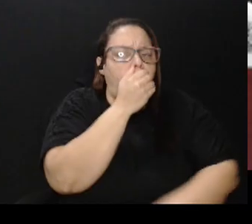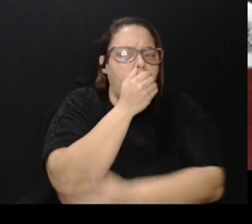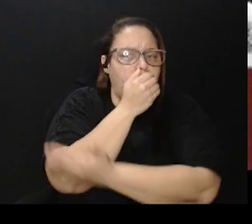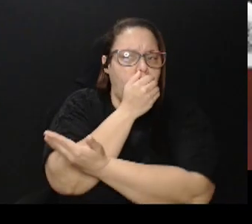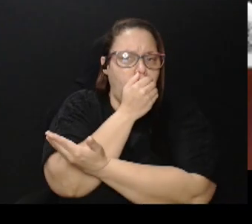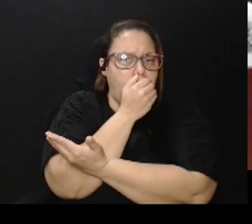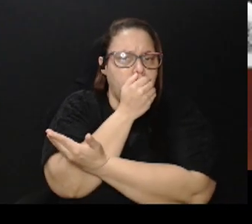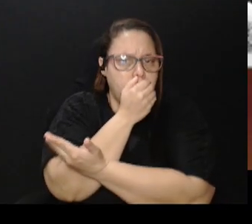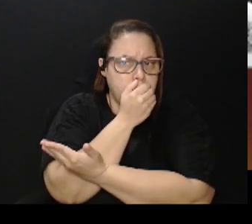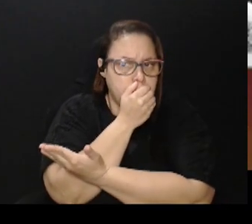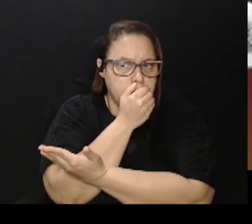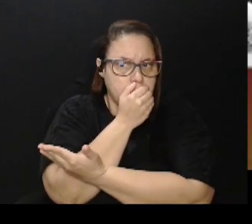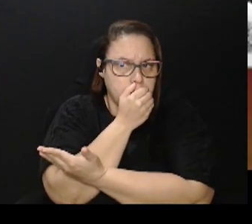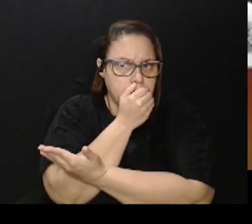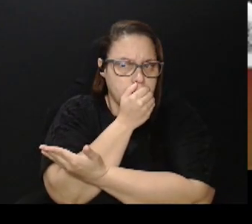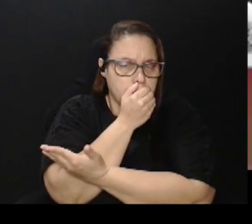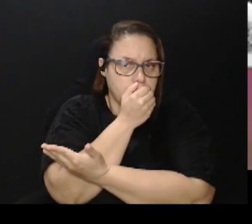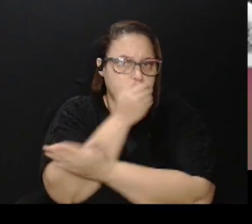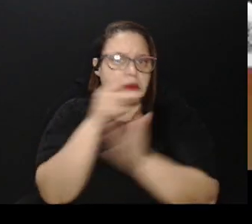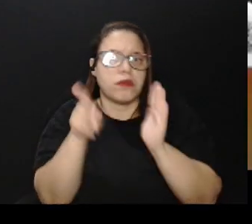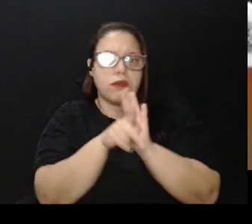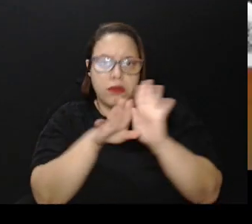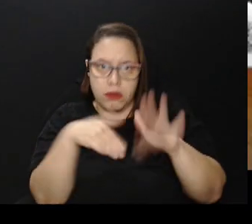O próprio desenvolvimento da